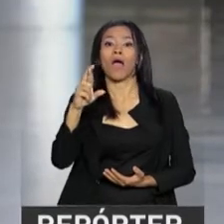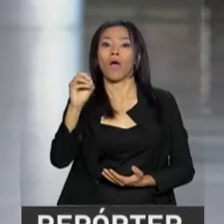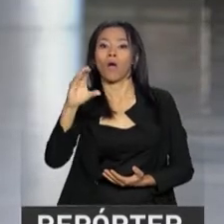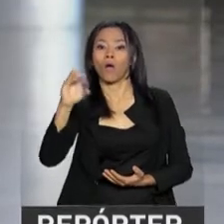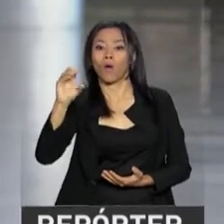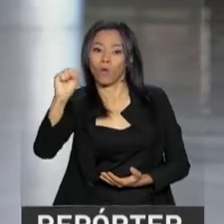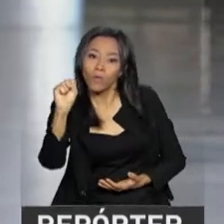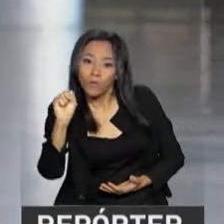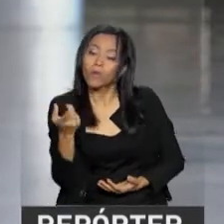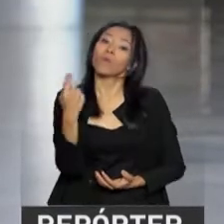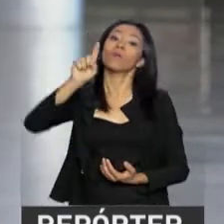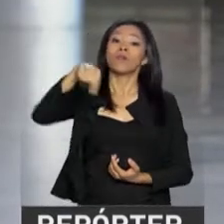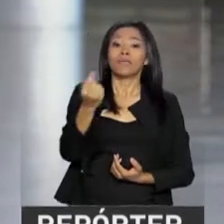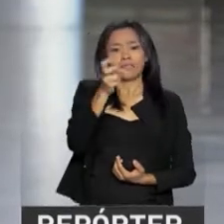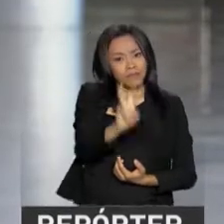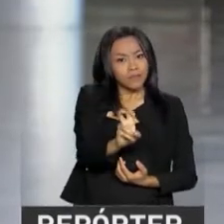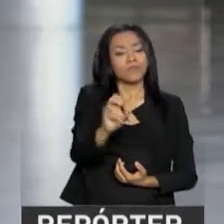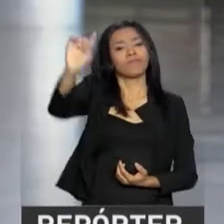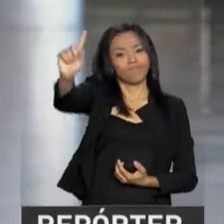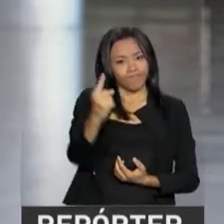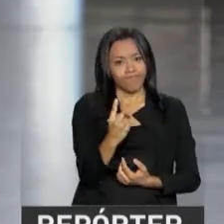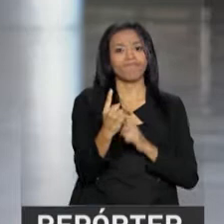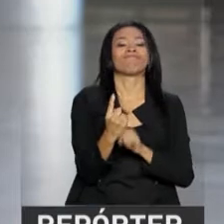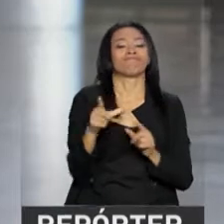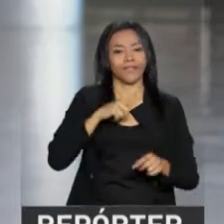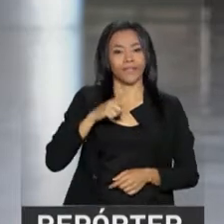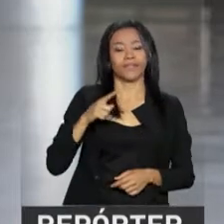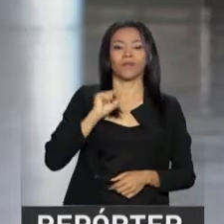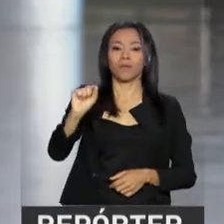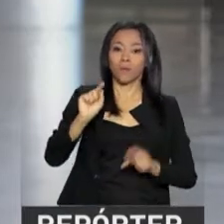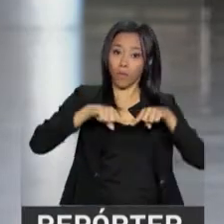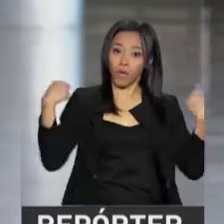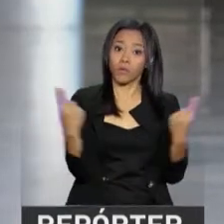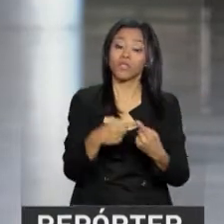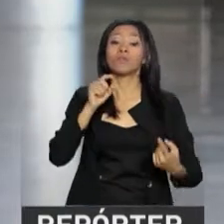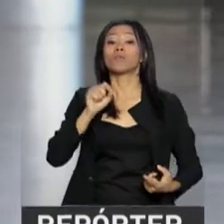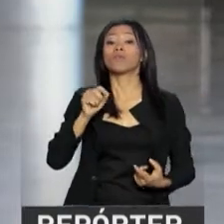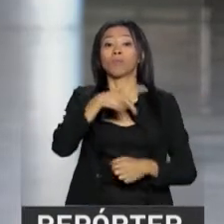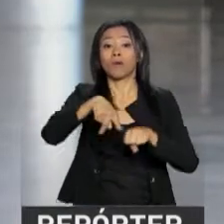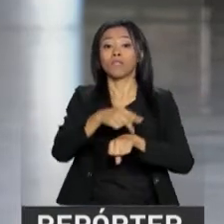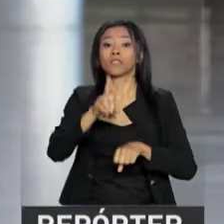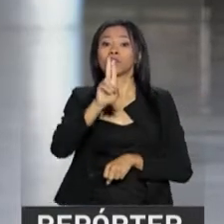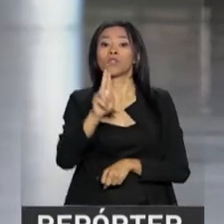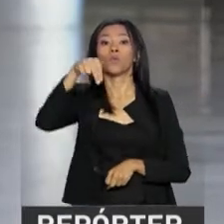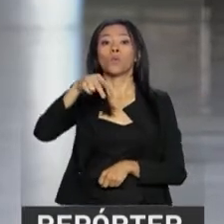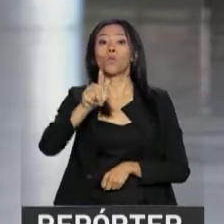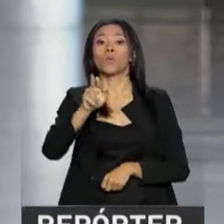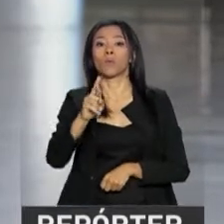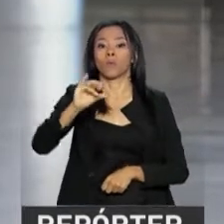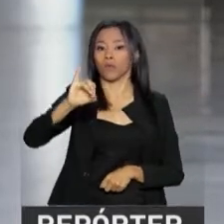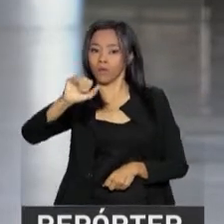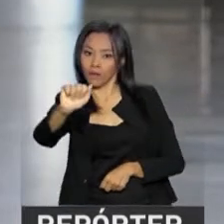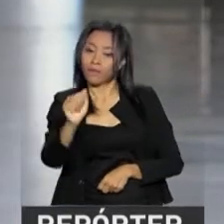dn eu tomani ai-5 temer terá audiência com o presidente da hungria de anos aderir às cinco e meia